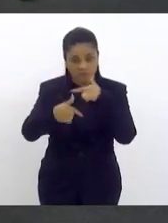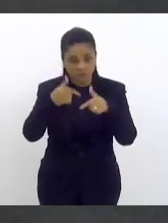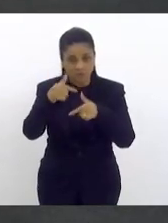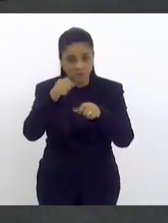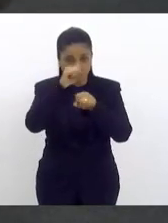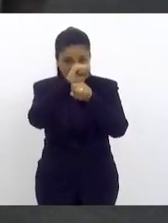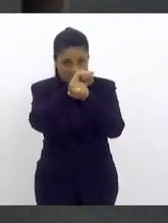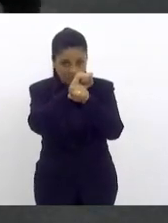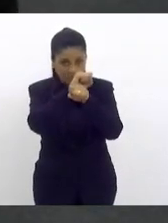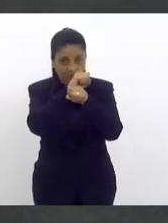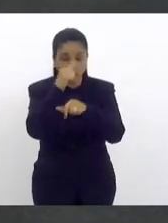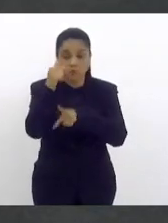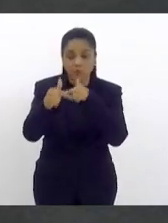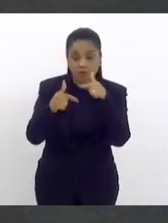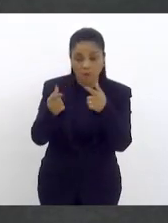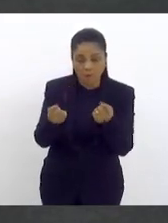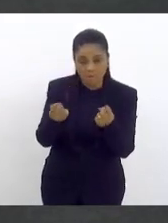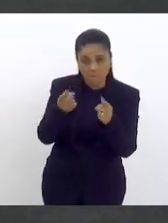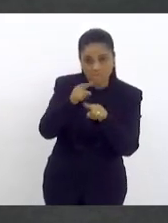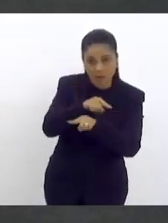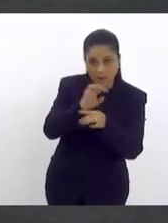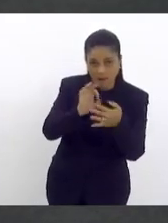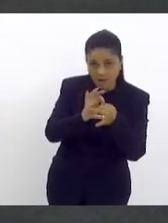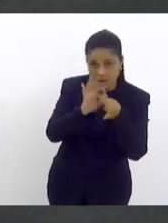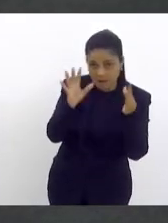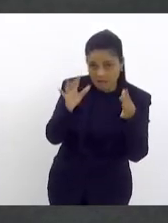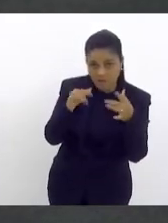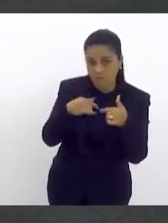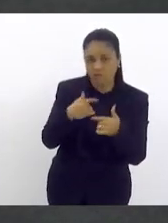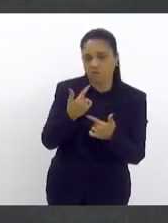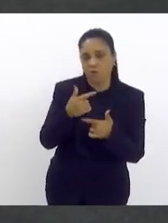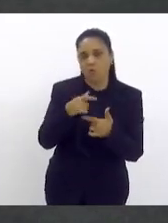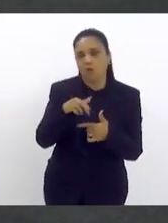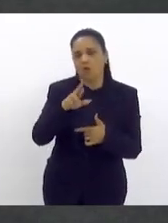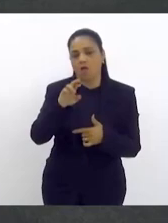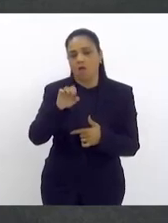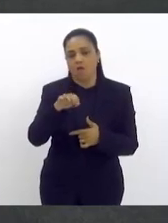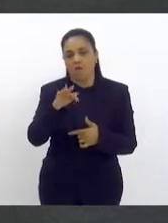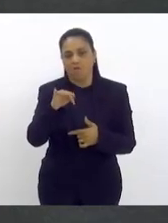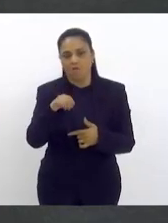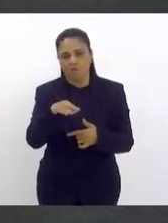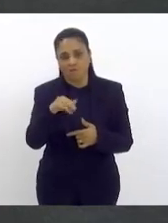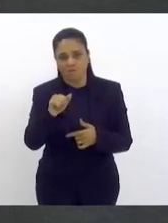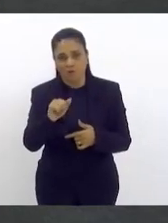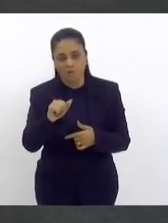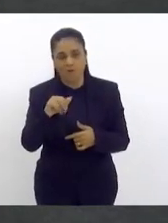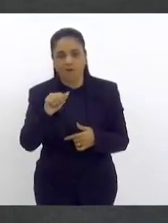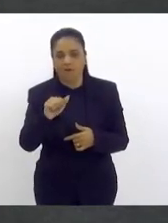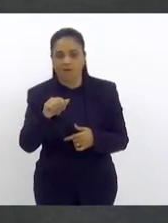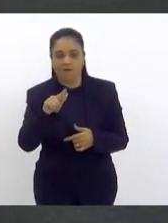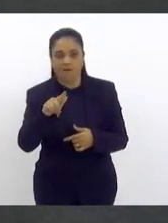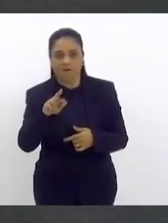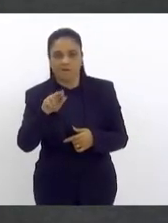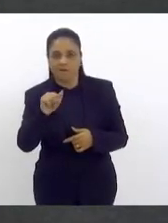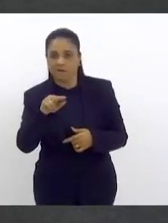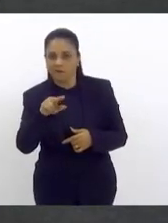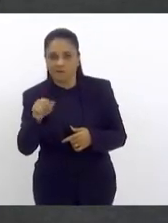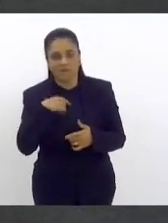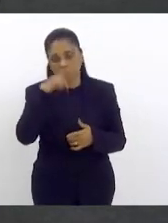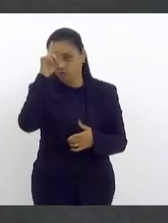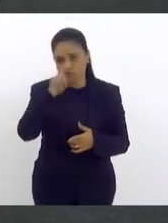para o trabalho livre não se deu com reforma agrária não se deu com direitos então aquele